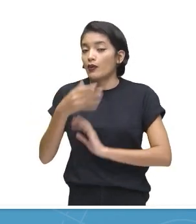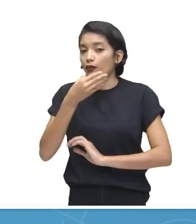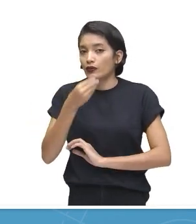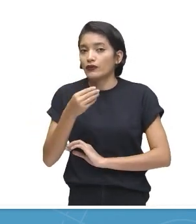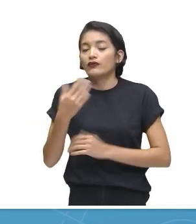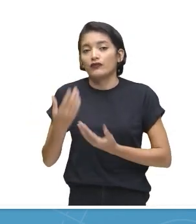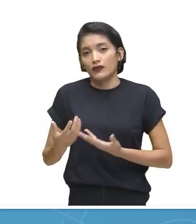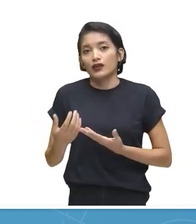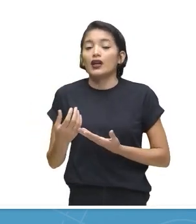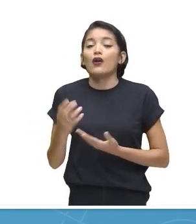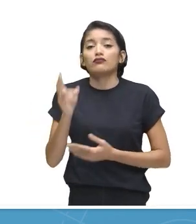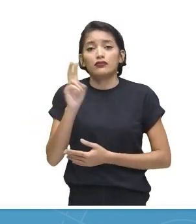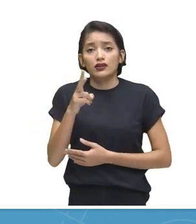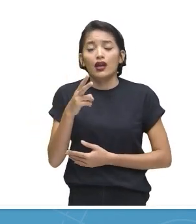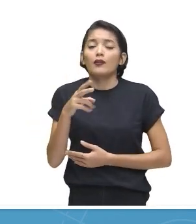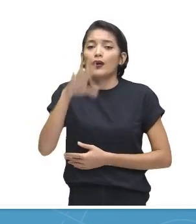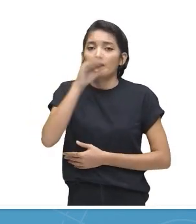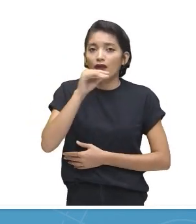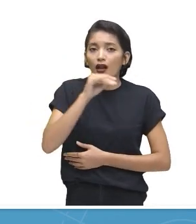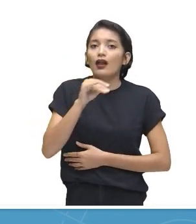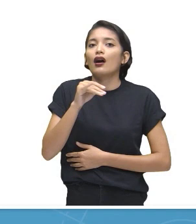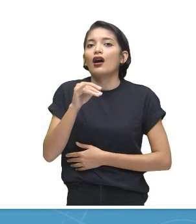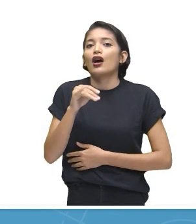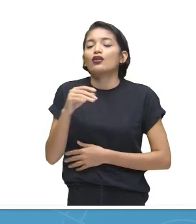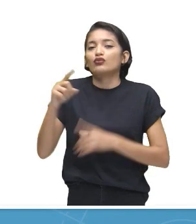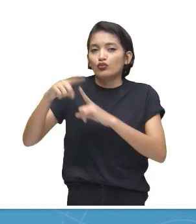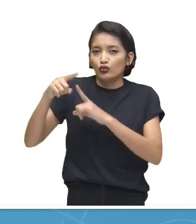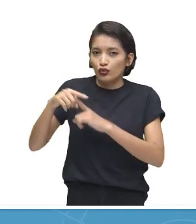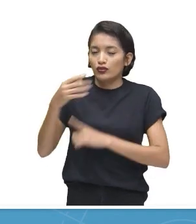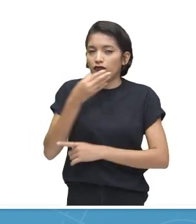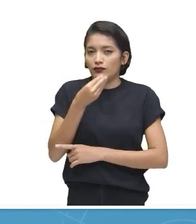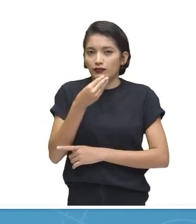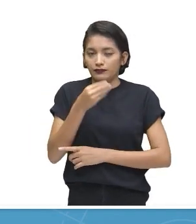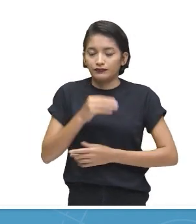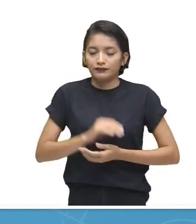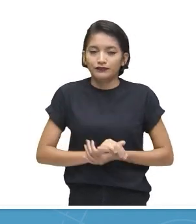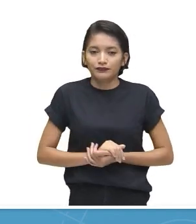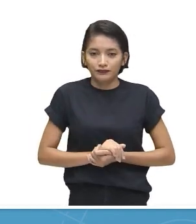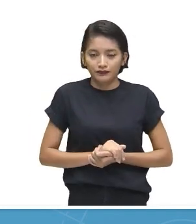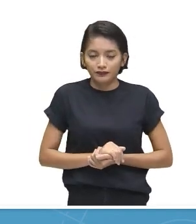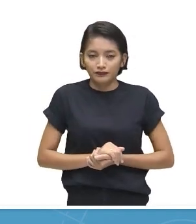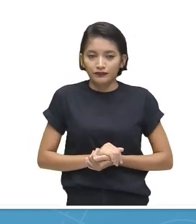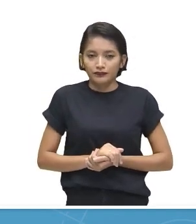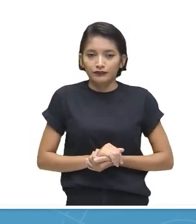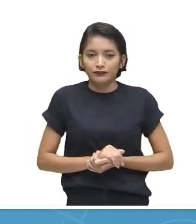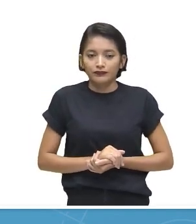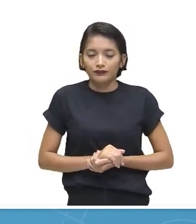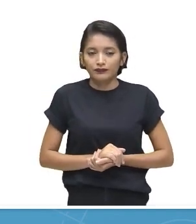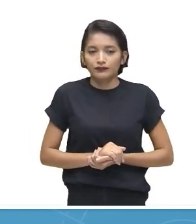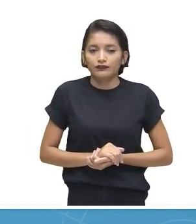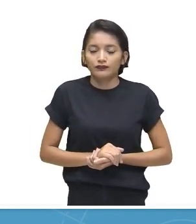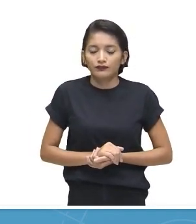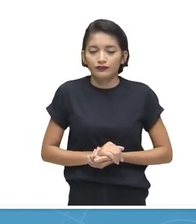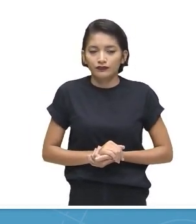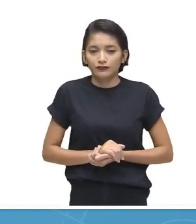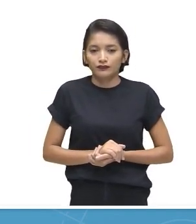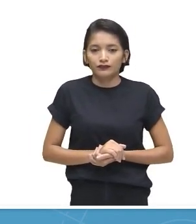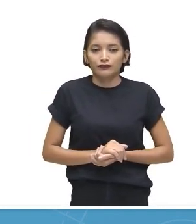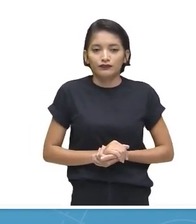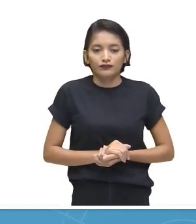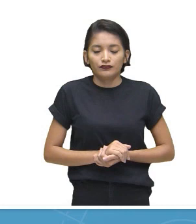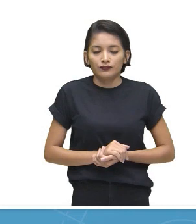500, 400, 300, não é 500 nem 400, o certo é 500